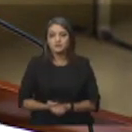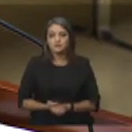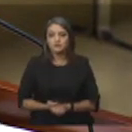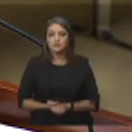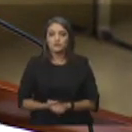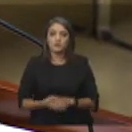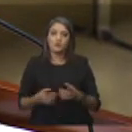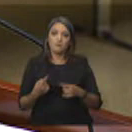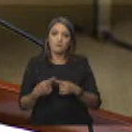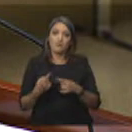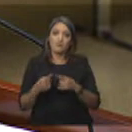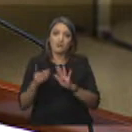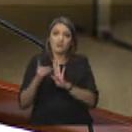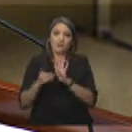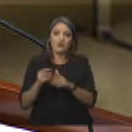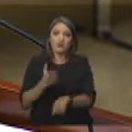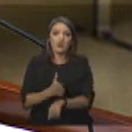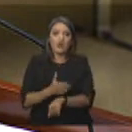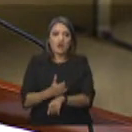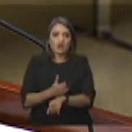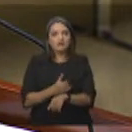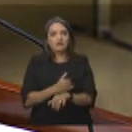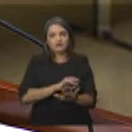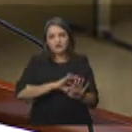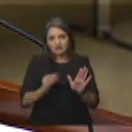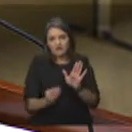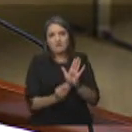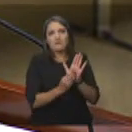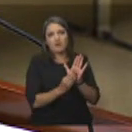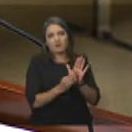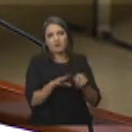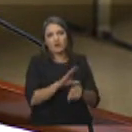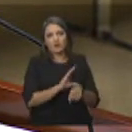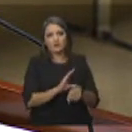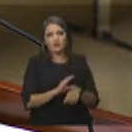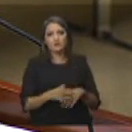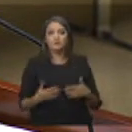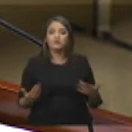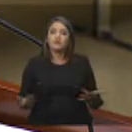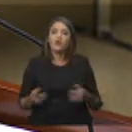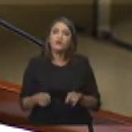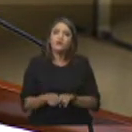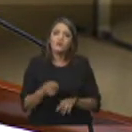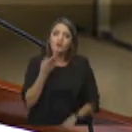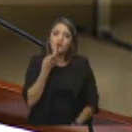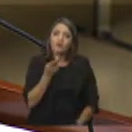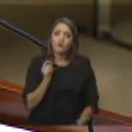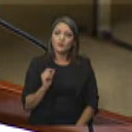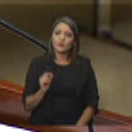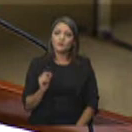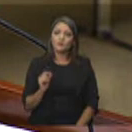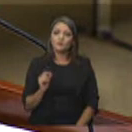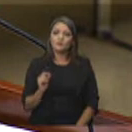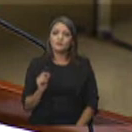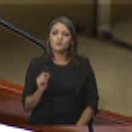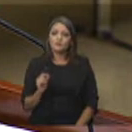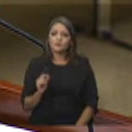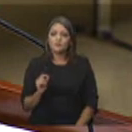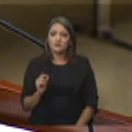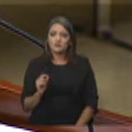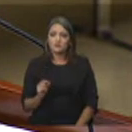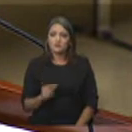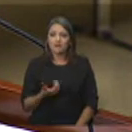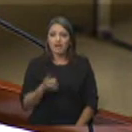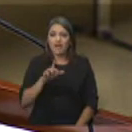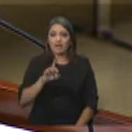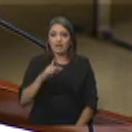anterior à inclusão da Constituição. Em complemento, excelências, eu tenho que citar aqui também especialmente a arguição do descumprimento do